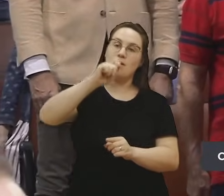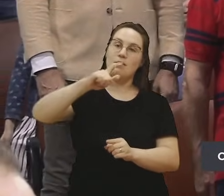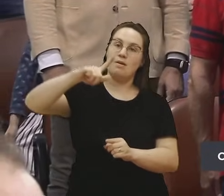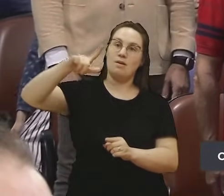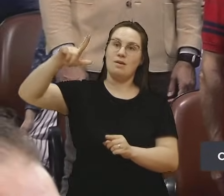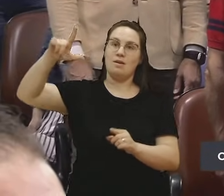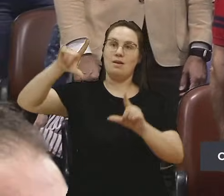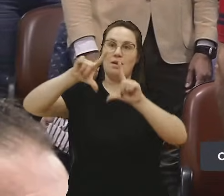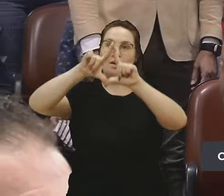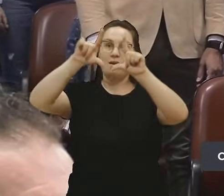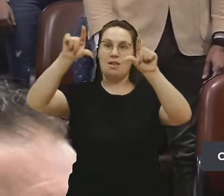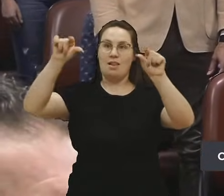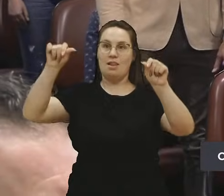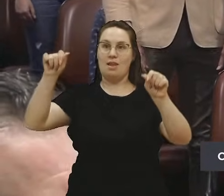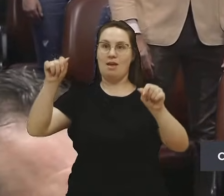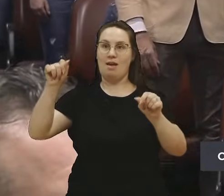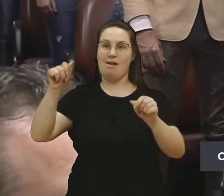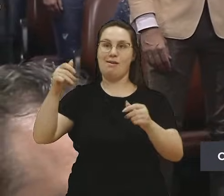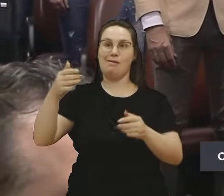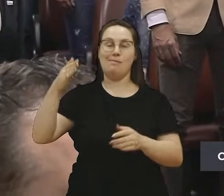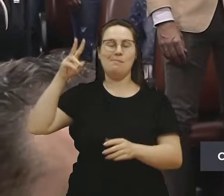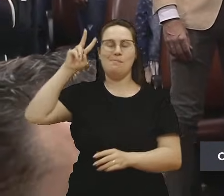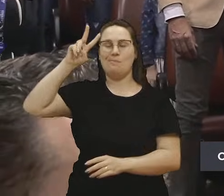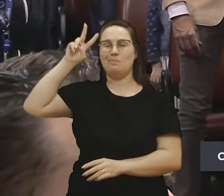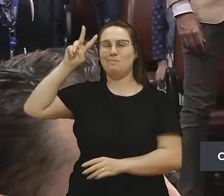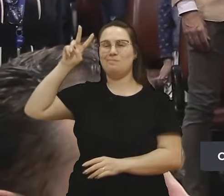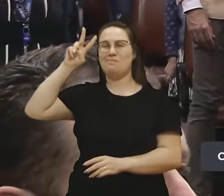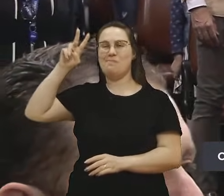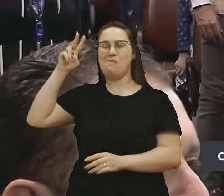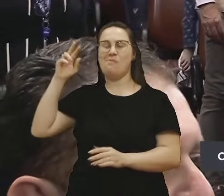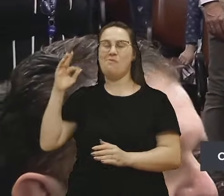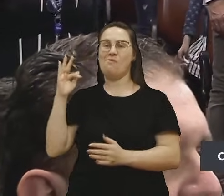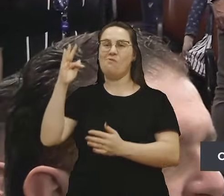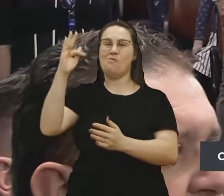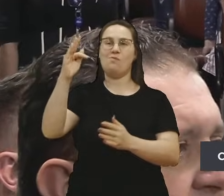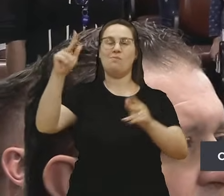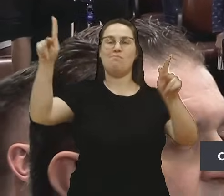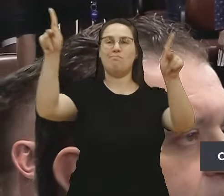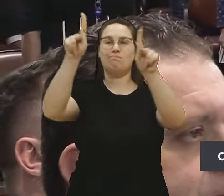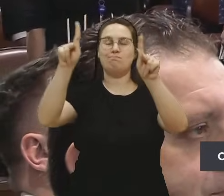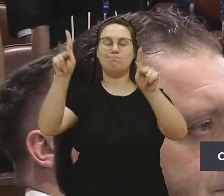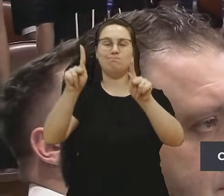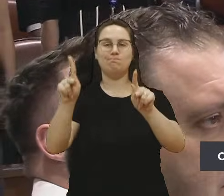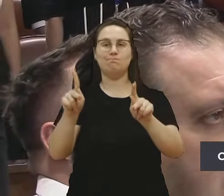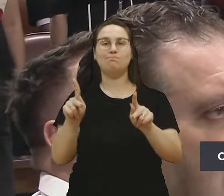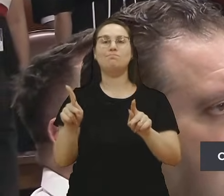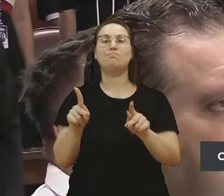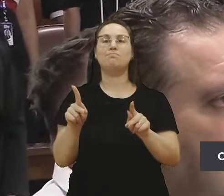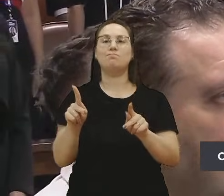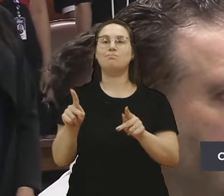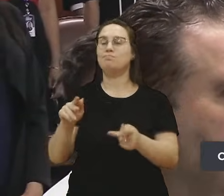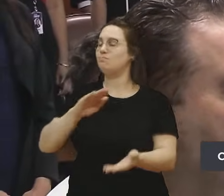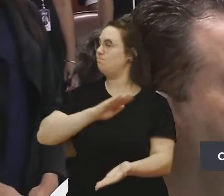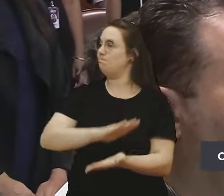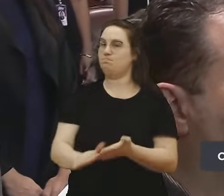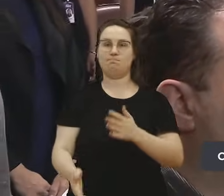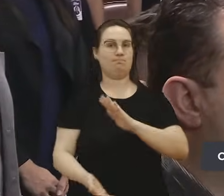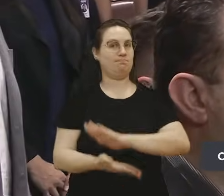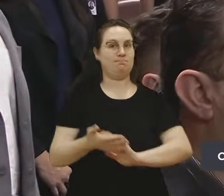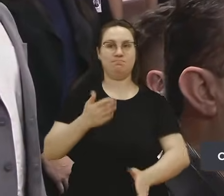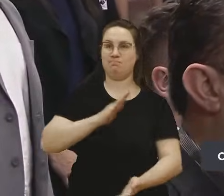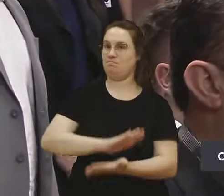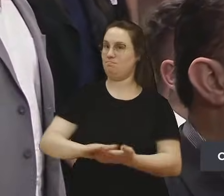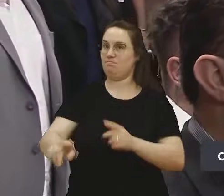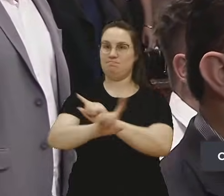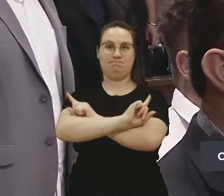desta flor, mas no futuro e glória do passado, nas sedes da